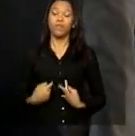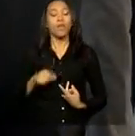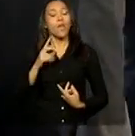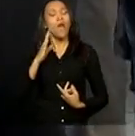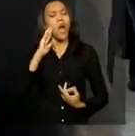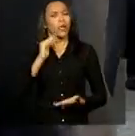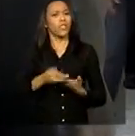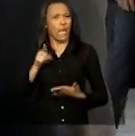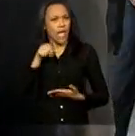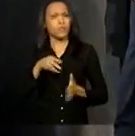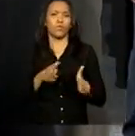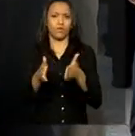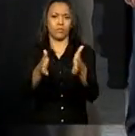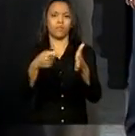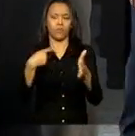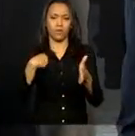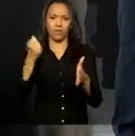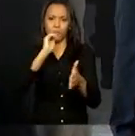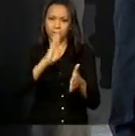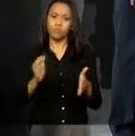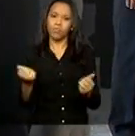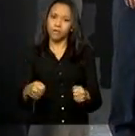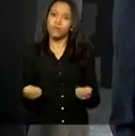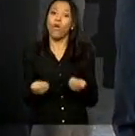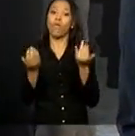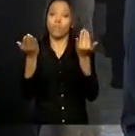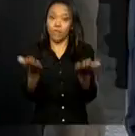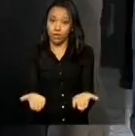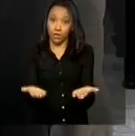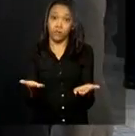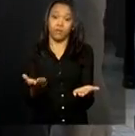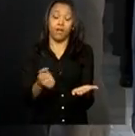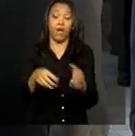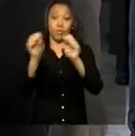o caminho que o Brasil tem a oferecer no sistema internacional, né?